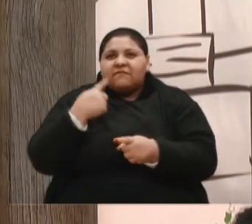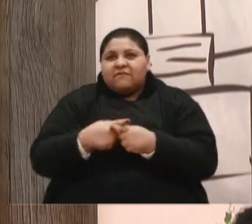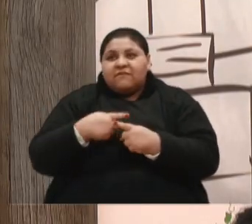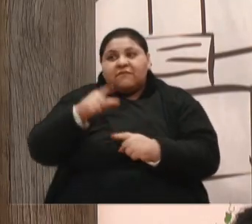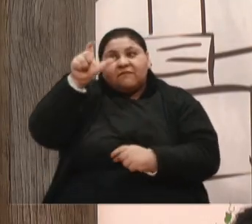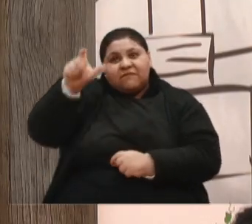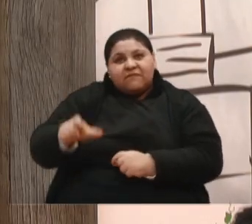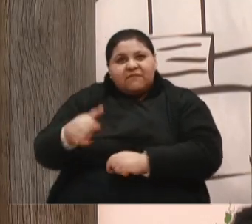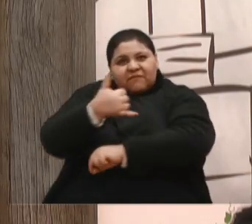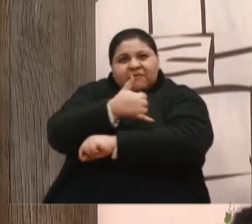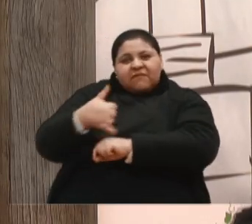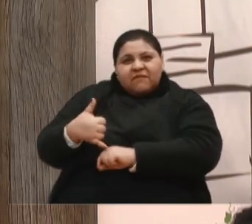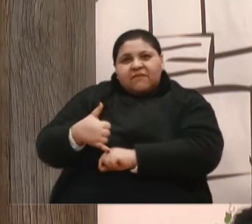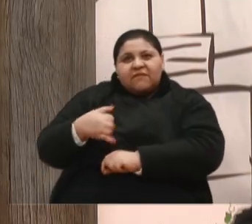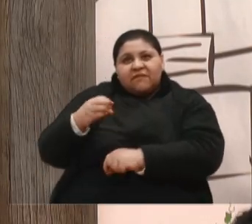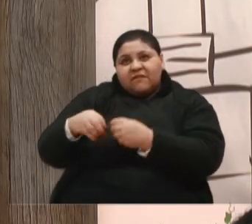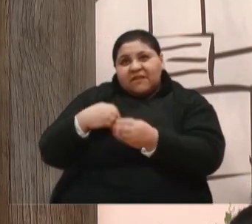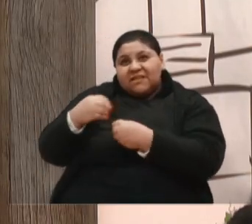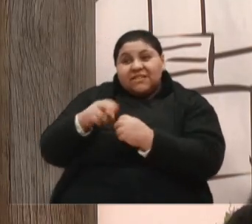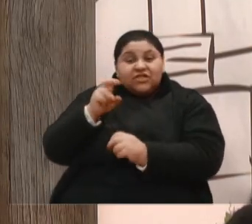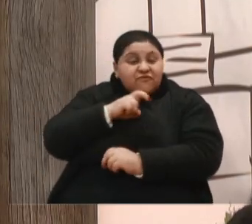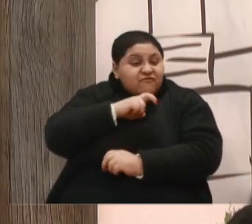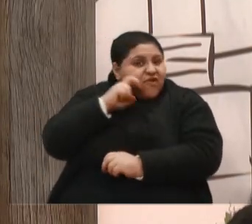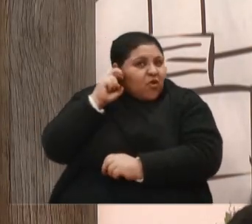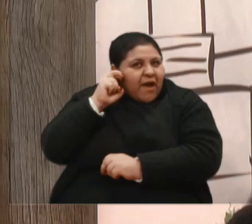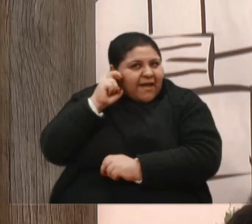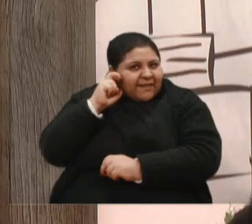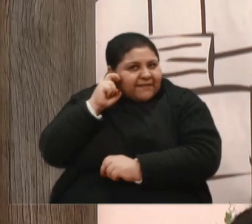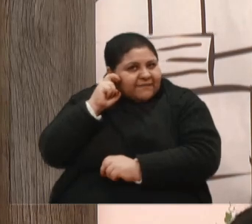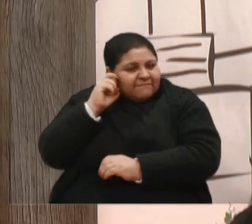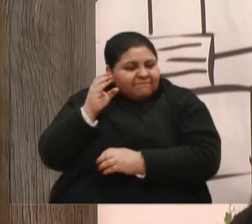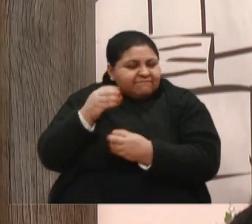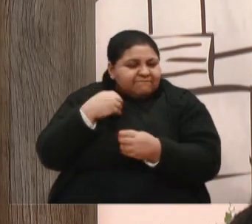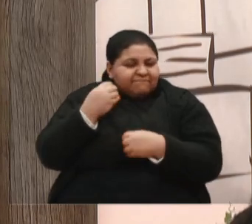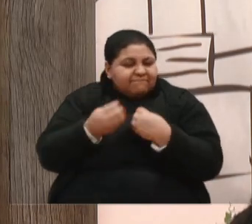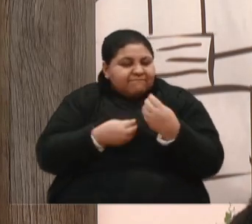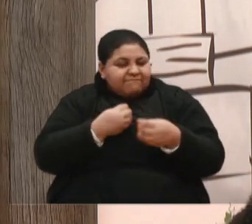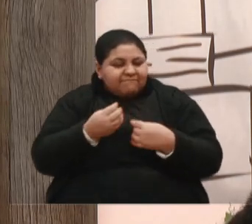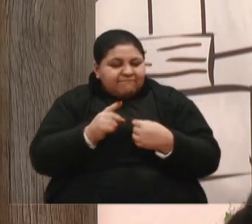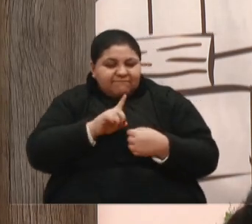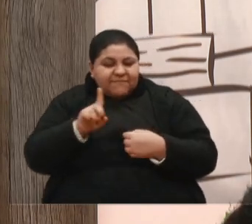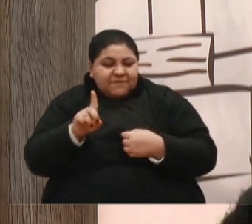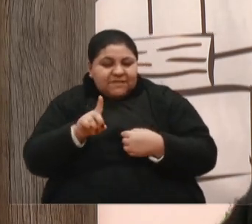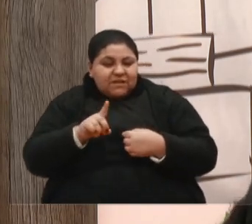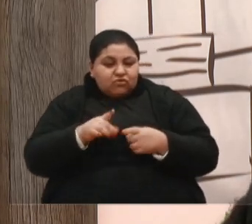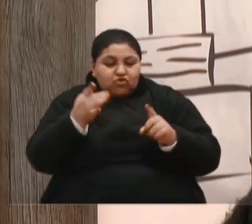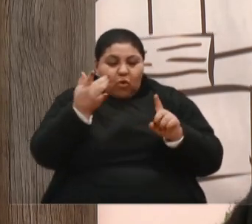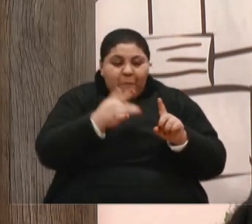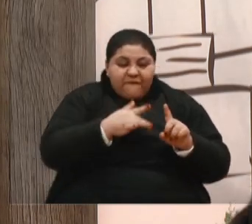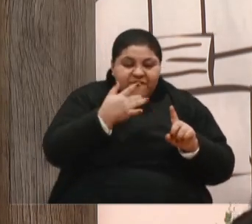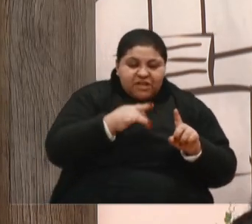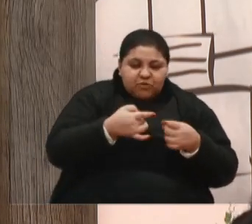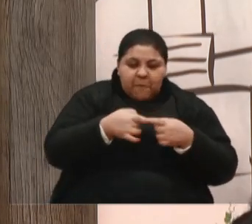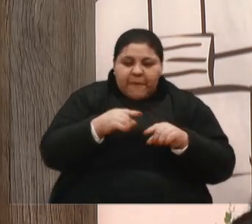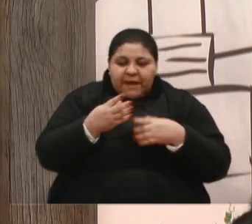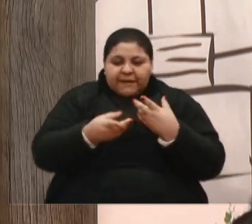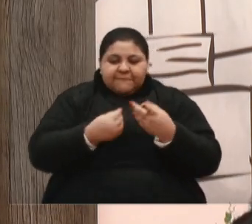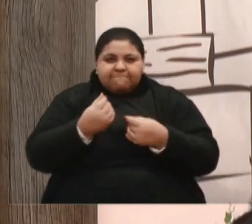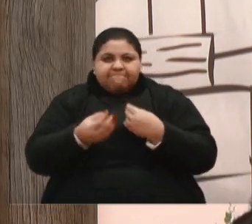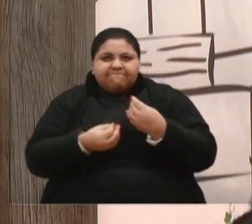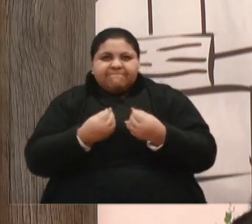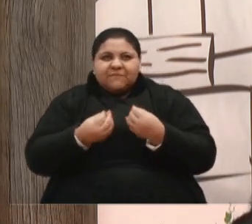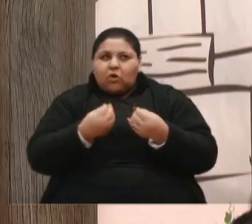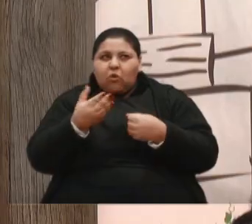sobre isso, porque a pessoa que passa por isso, ela se sente envergonhada, ela se sente não só uma vítima, ela